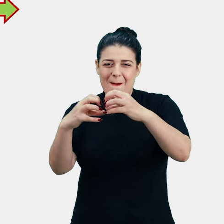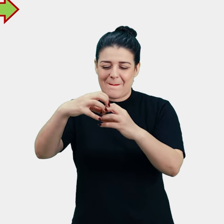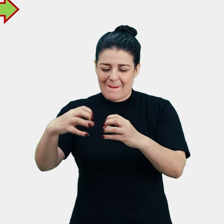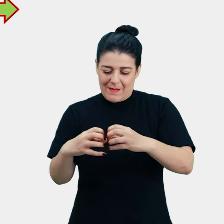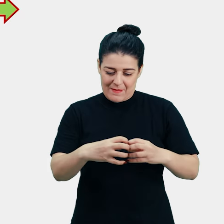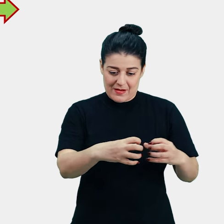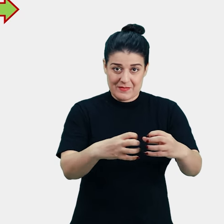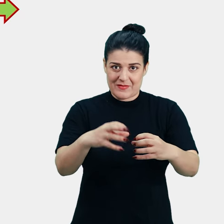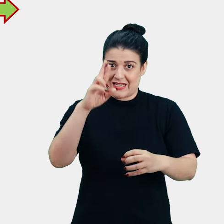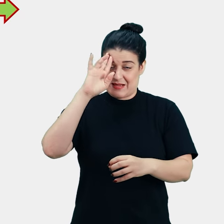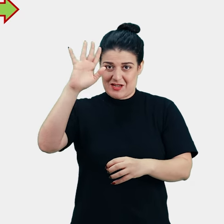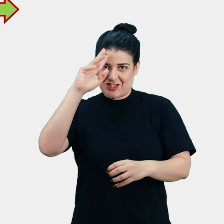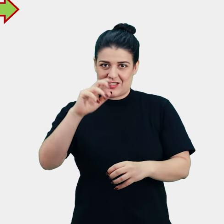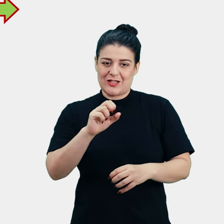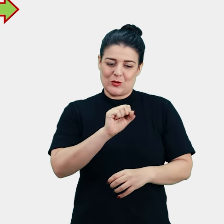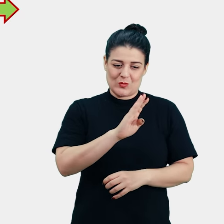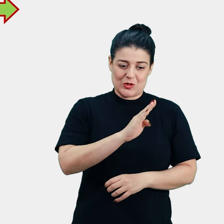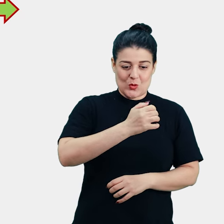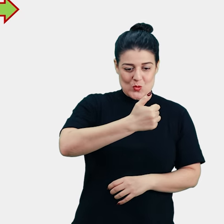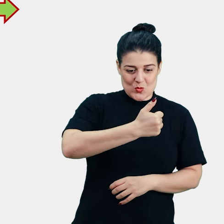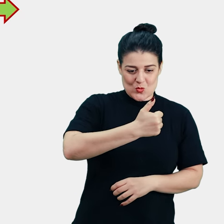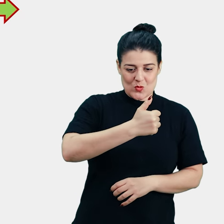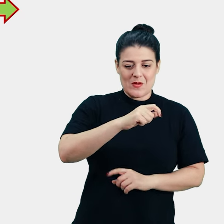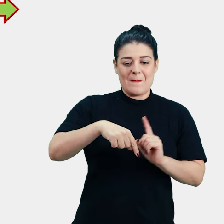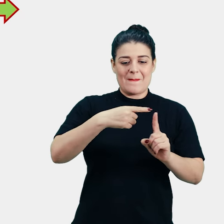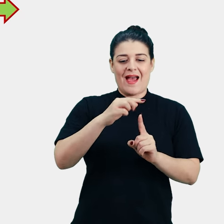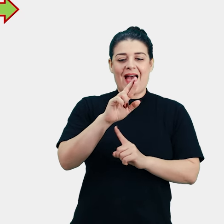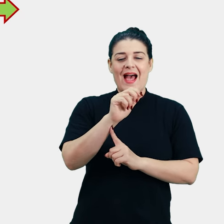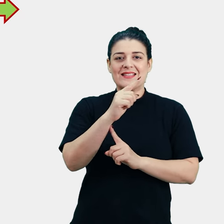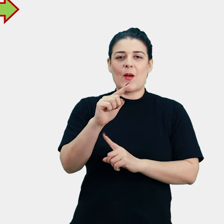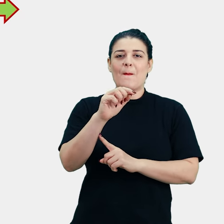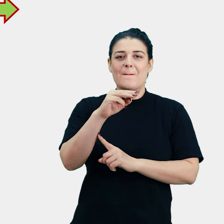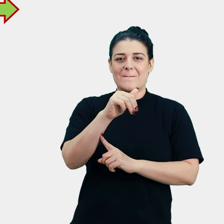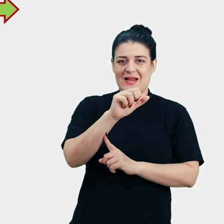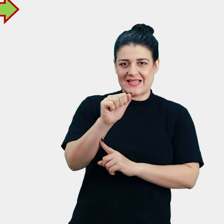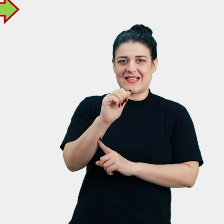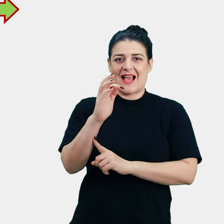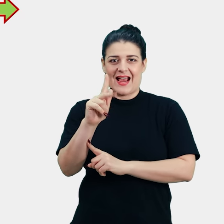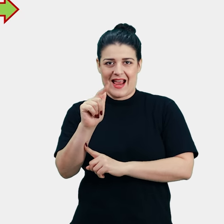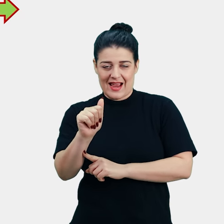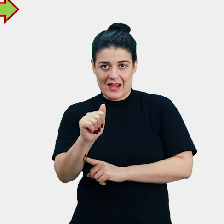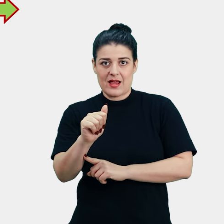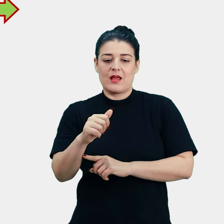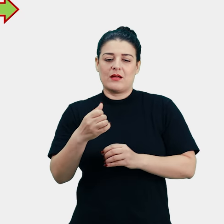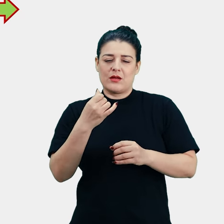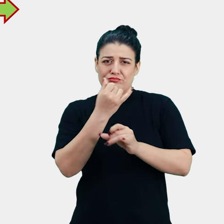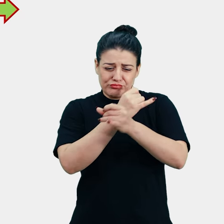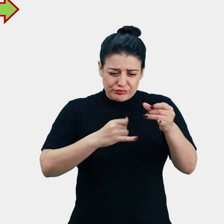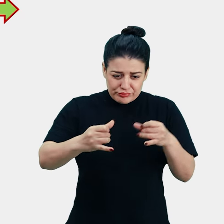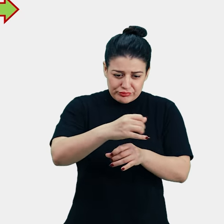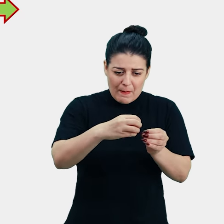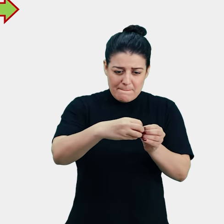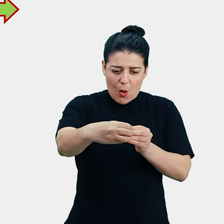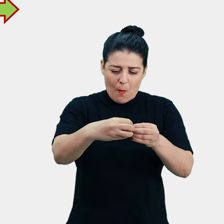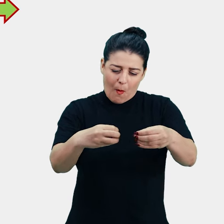substância X com a sua razão massa carga, né, que está após sofrer ionização, e